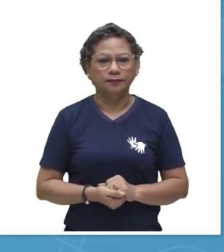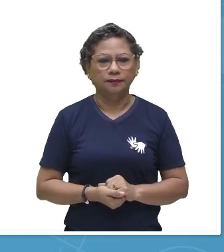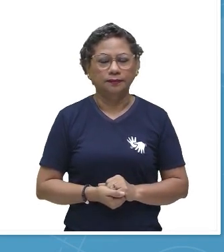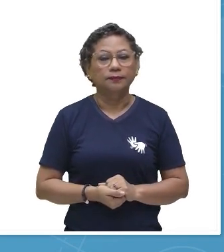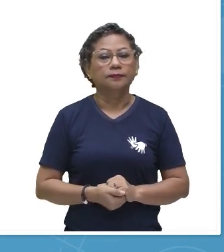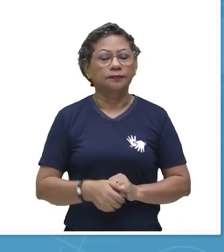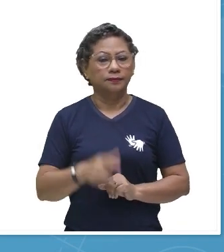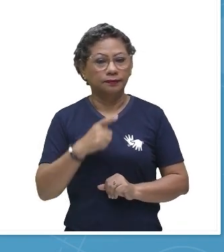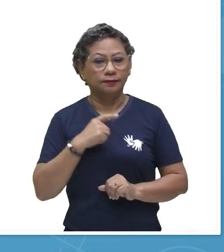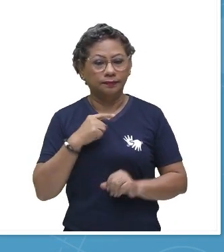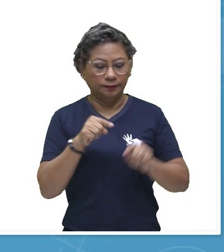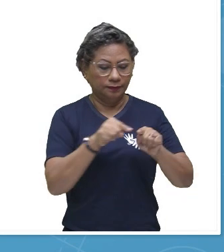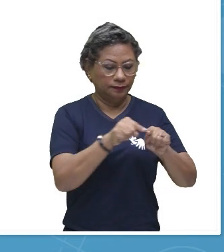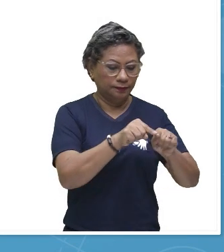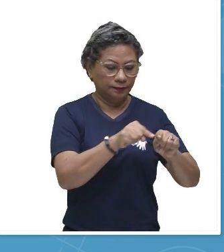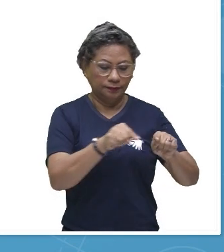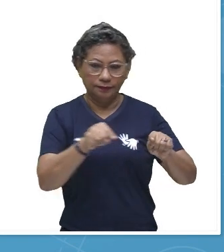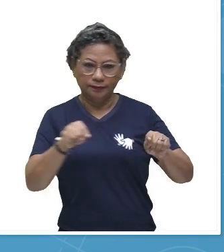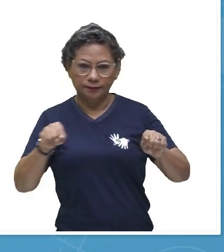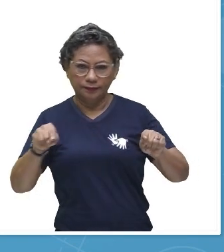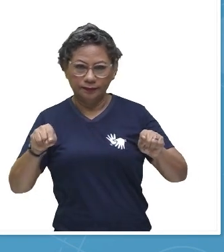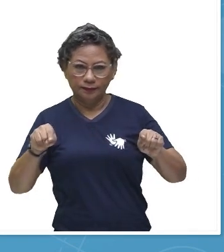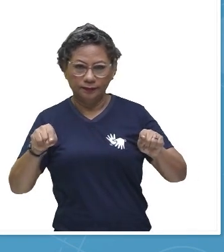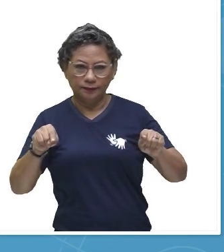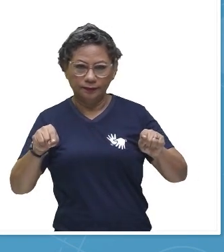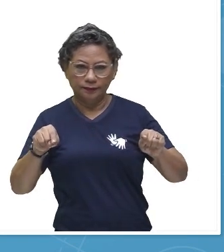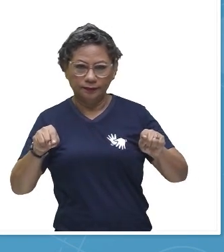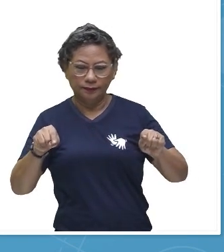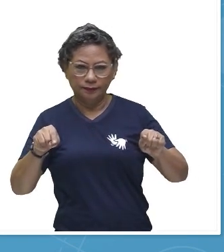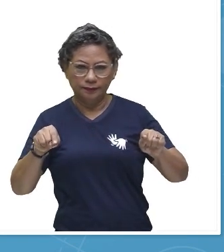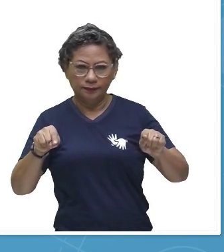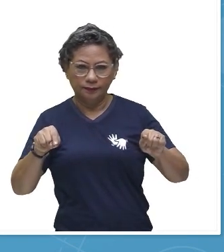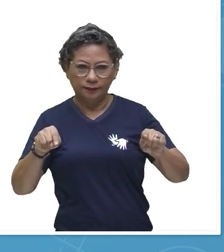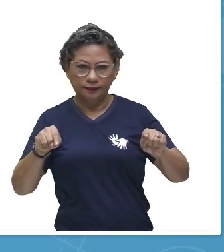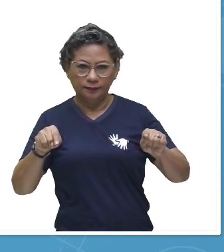E temos também a reta D.